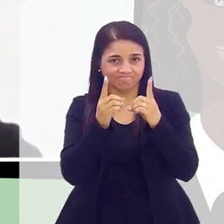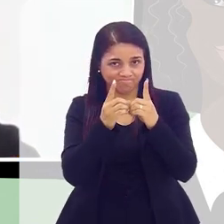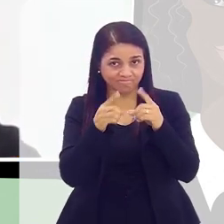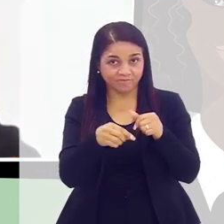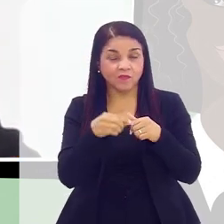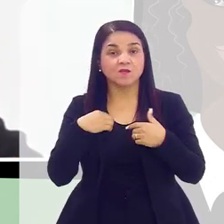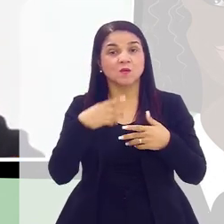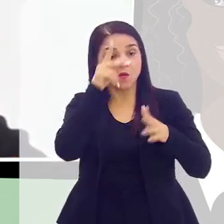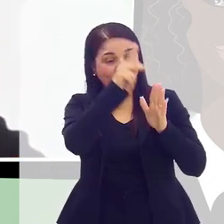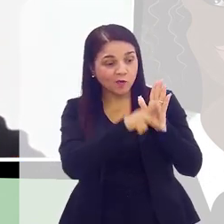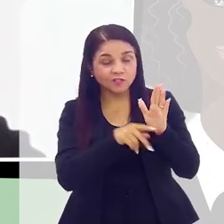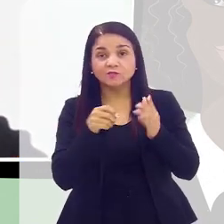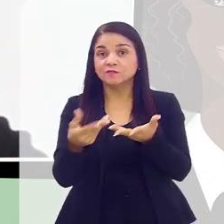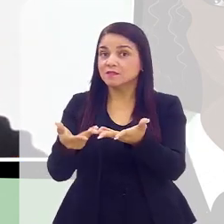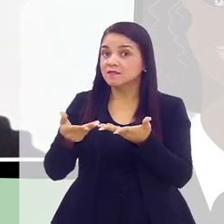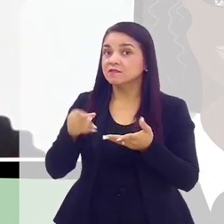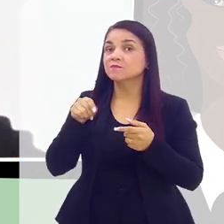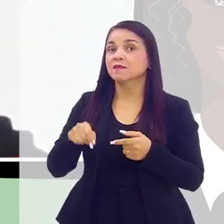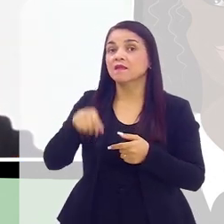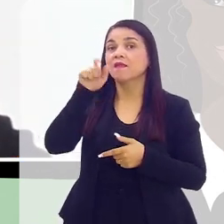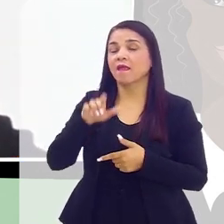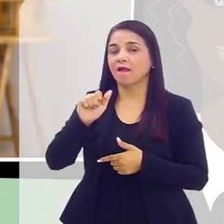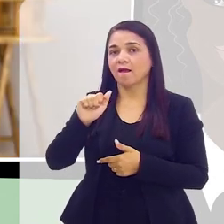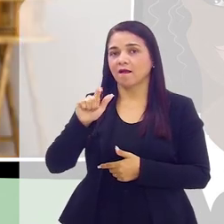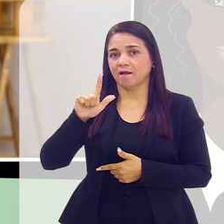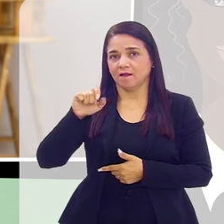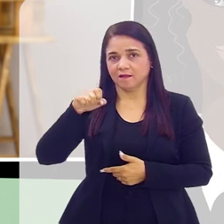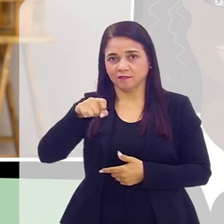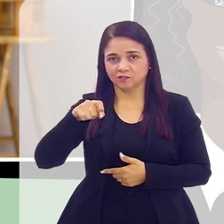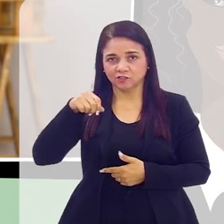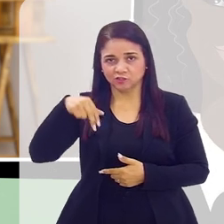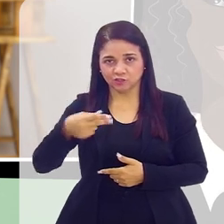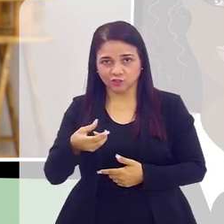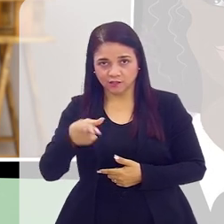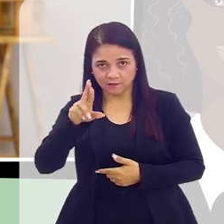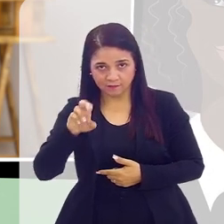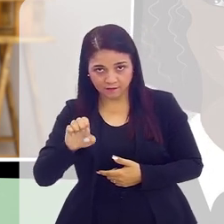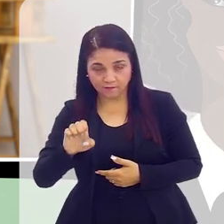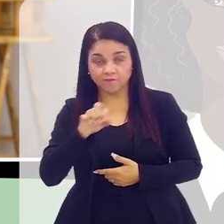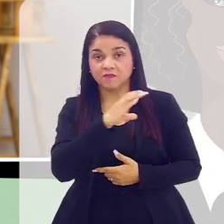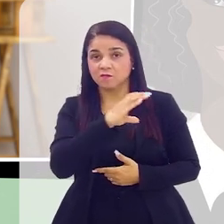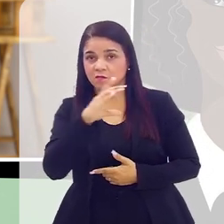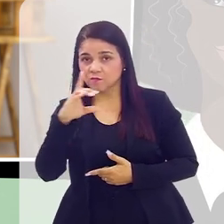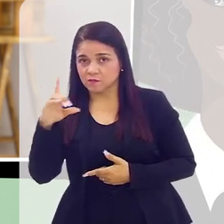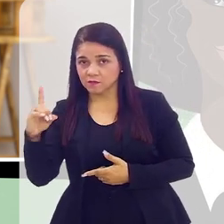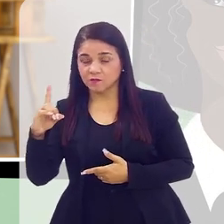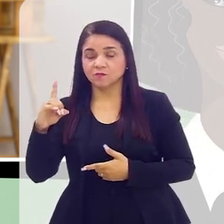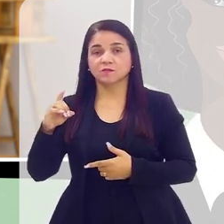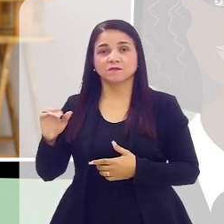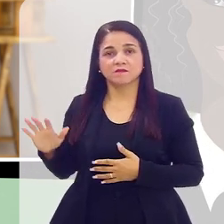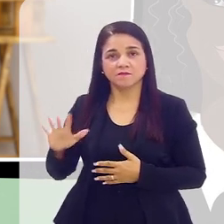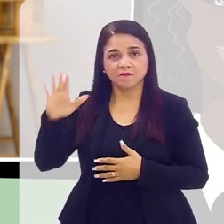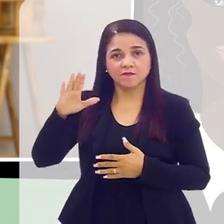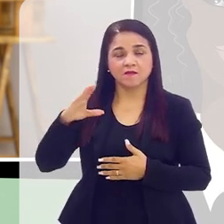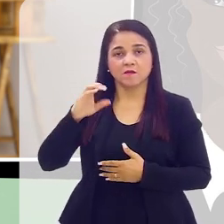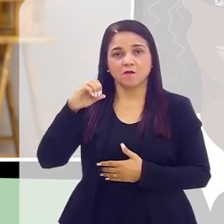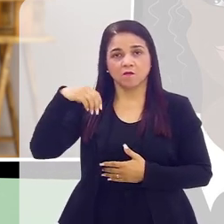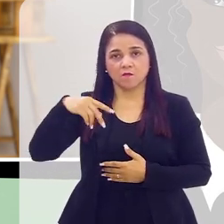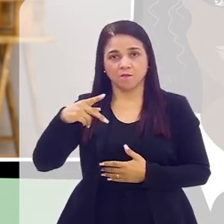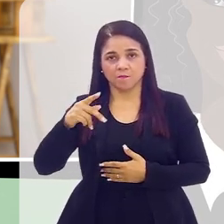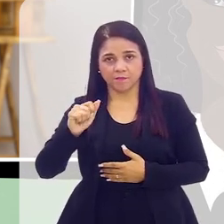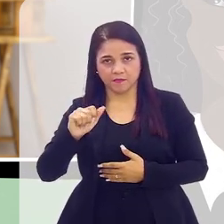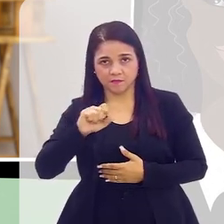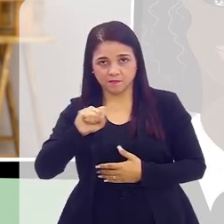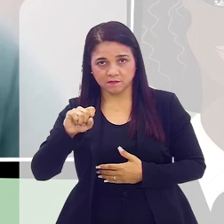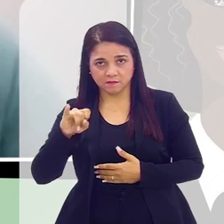sobre o projeto, eu recebo Alexandre Silva, implementador e coordenador das Favelas Compassivas Rocinha